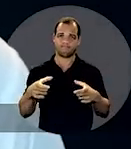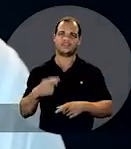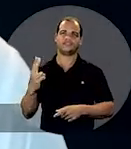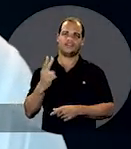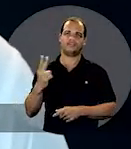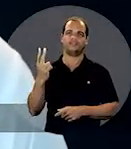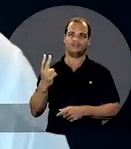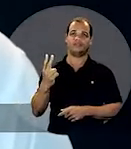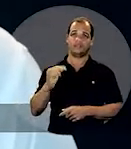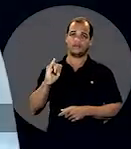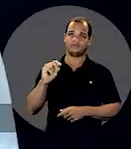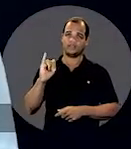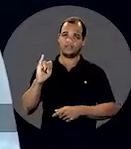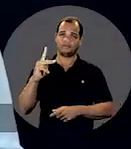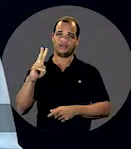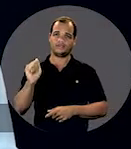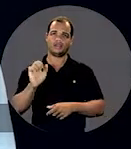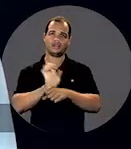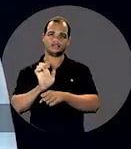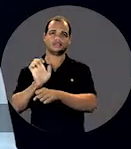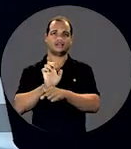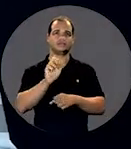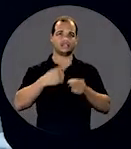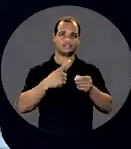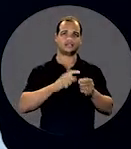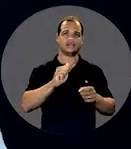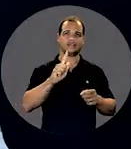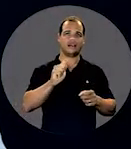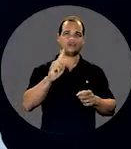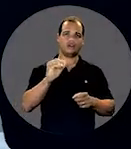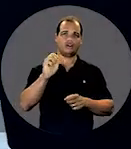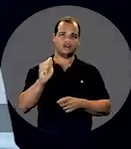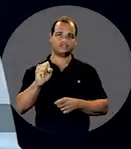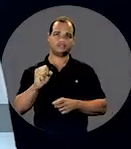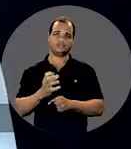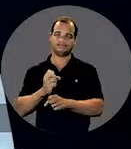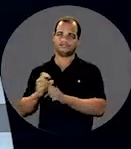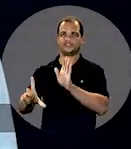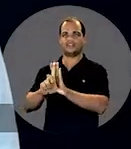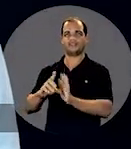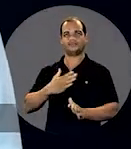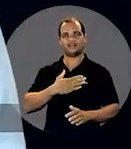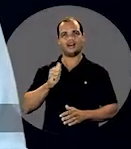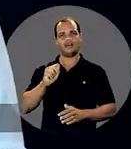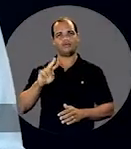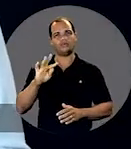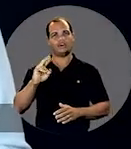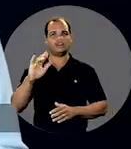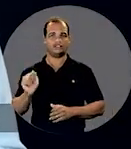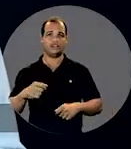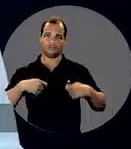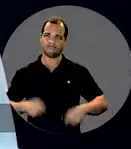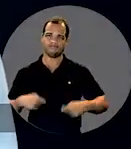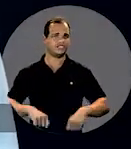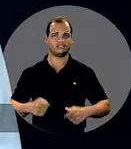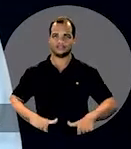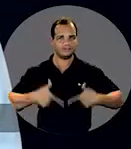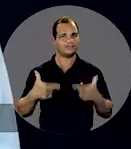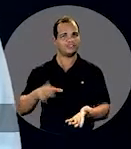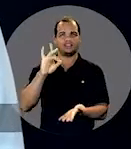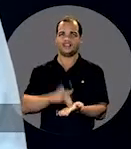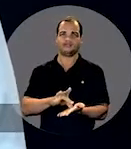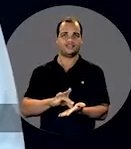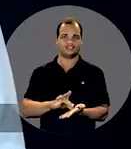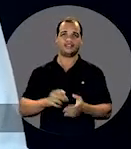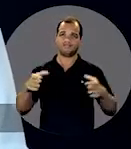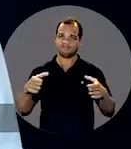seu rosto, fique com você. Em Alagoas, por meio de emenda de minha autoria, reduzimos o valor do IPVA. Mas precisamos lutar por mais